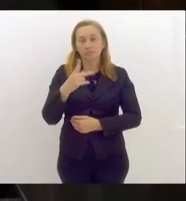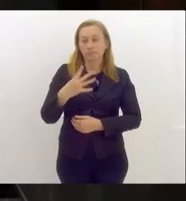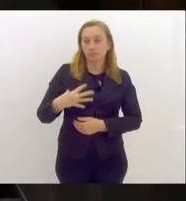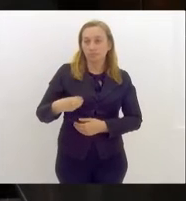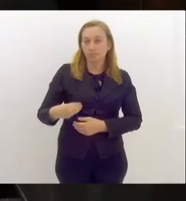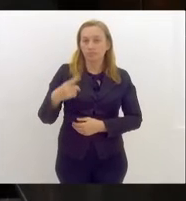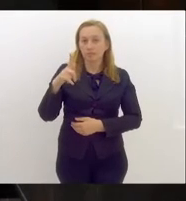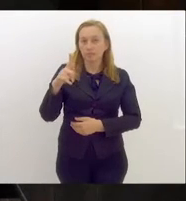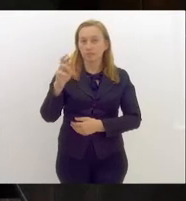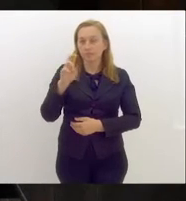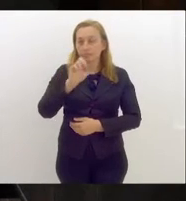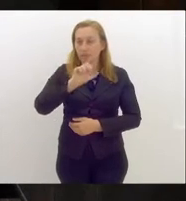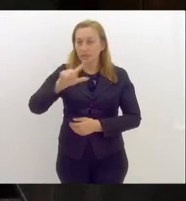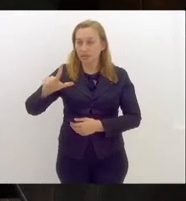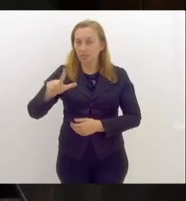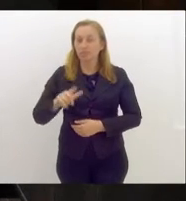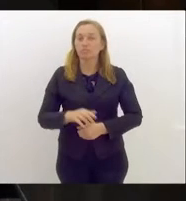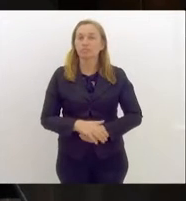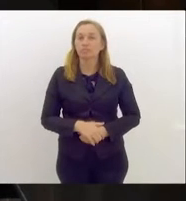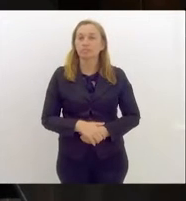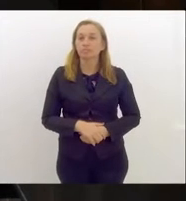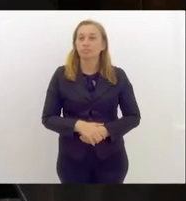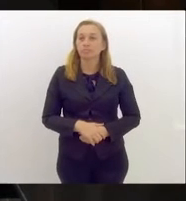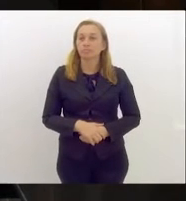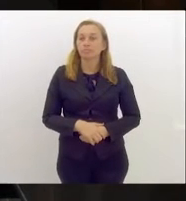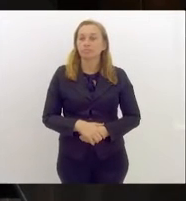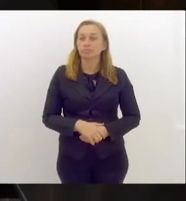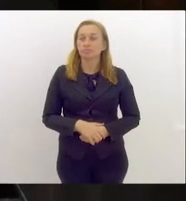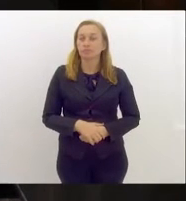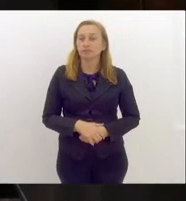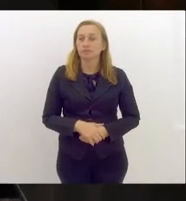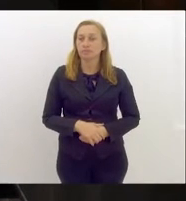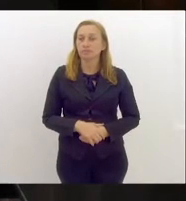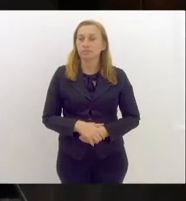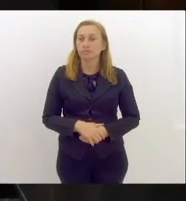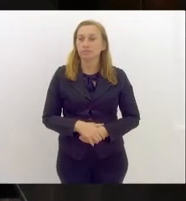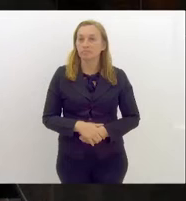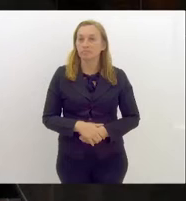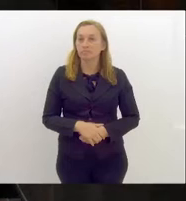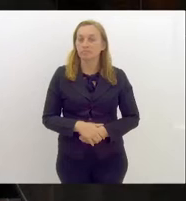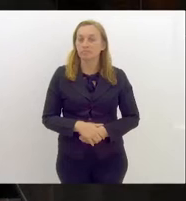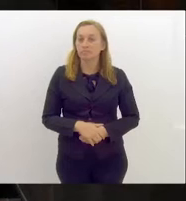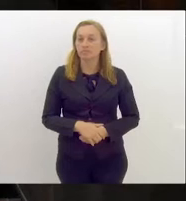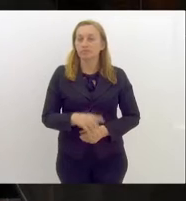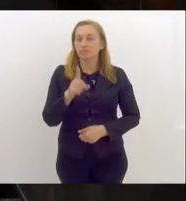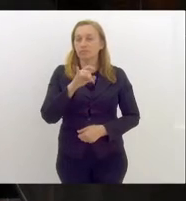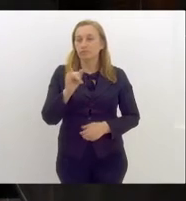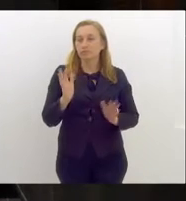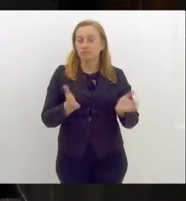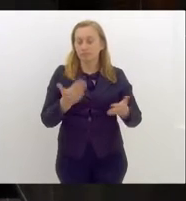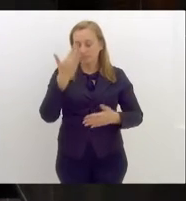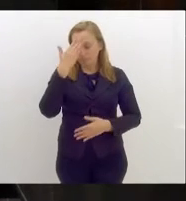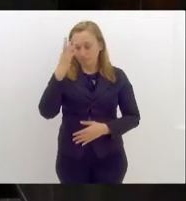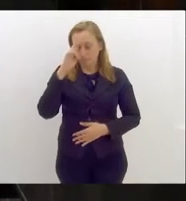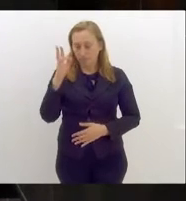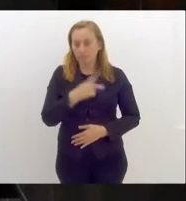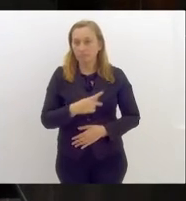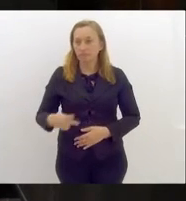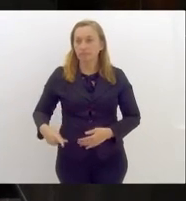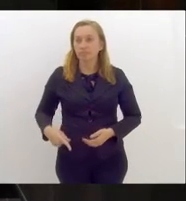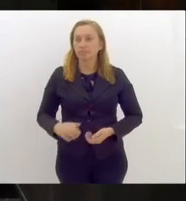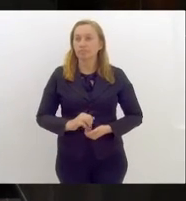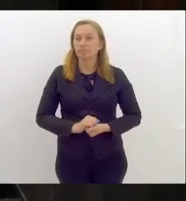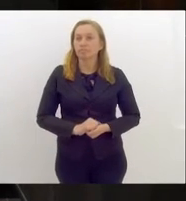e o pesar por esse passamento no dia de hoje muito obrigado